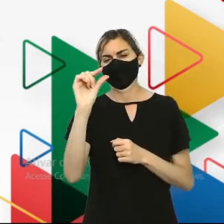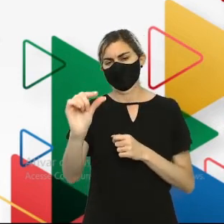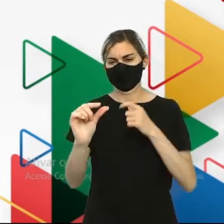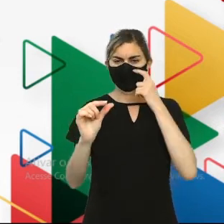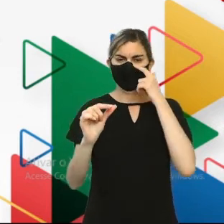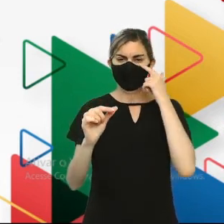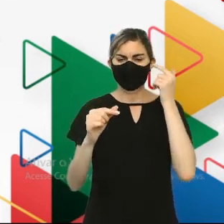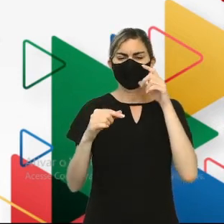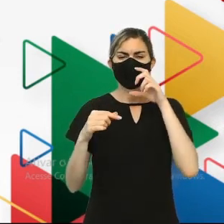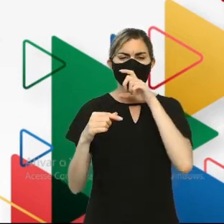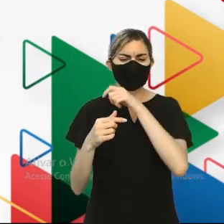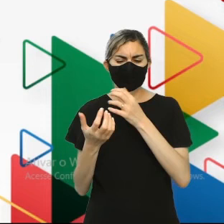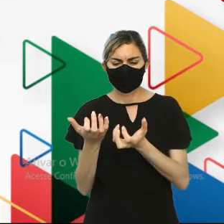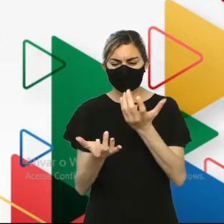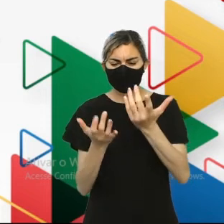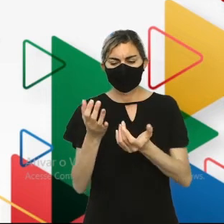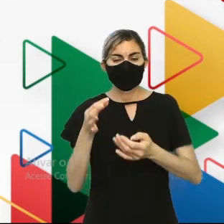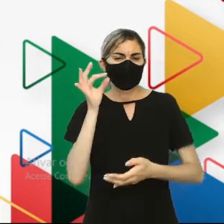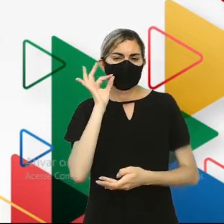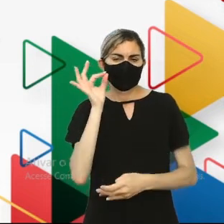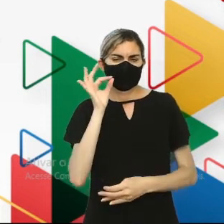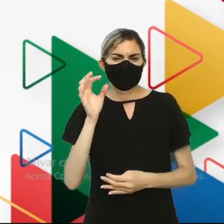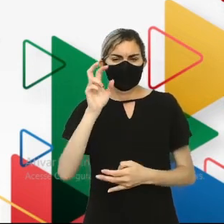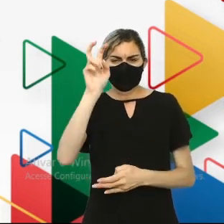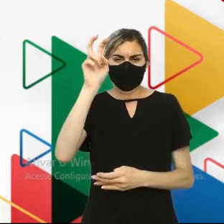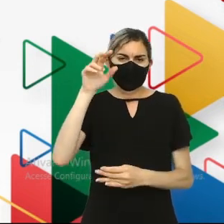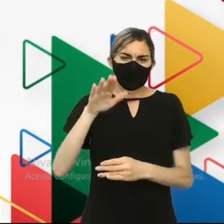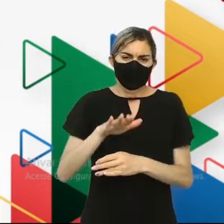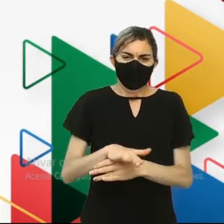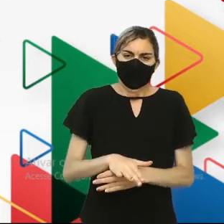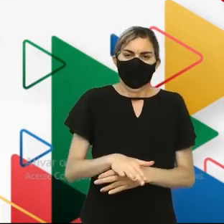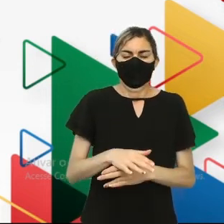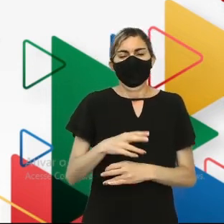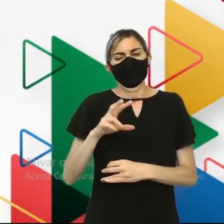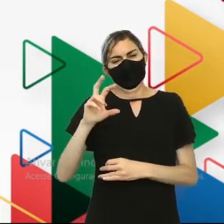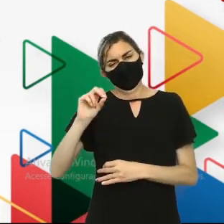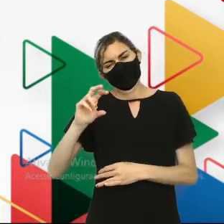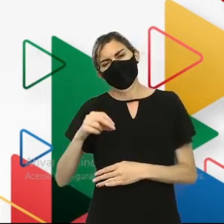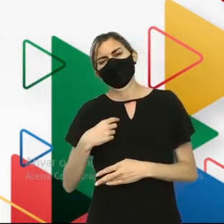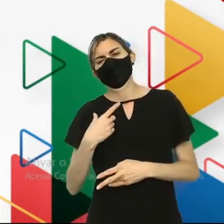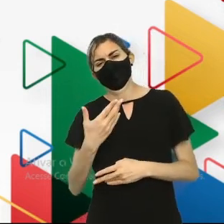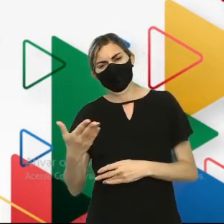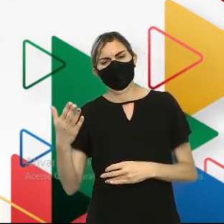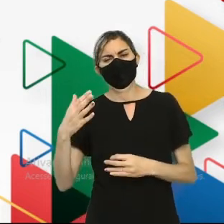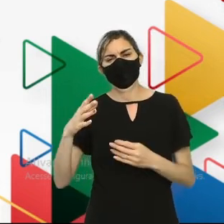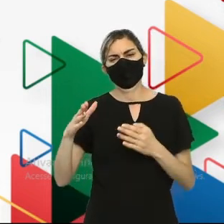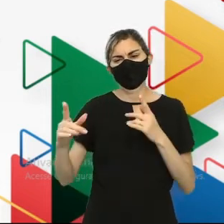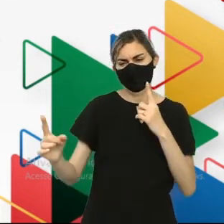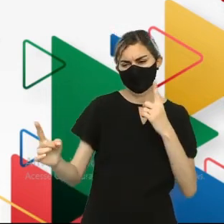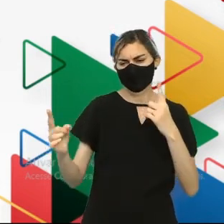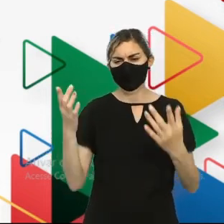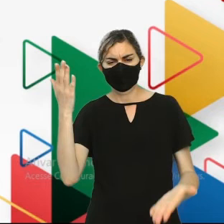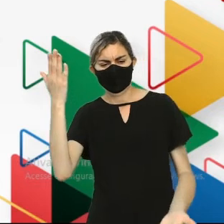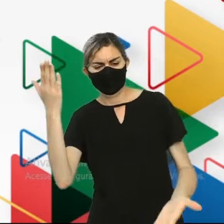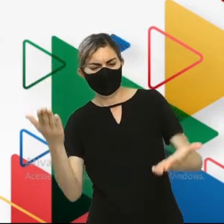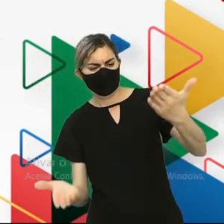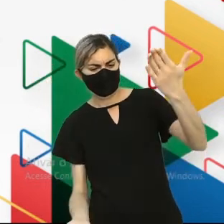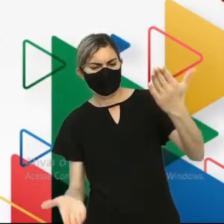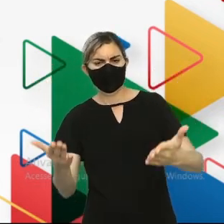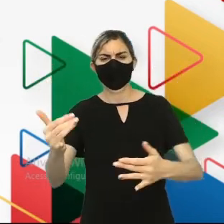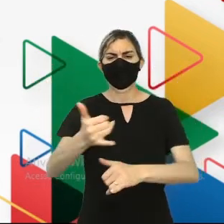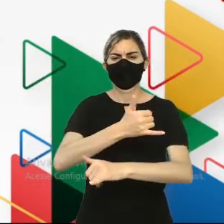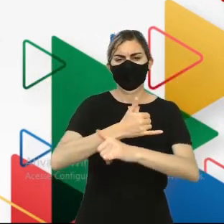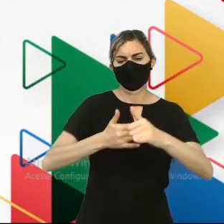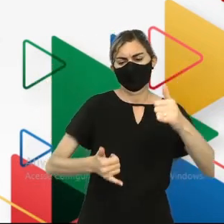água morna do chá das 5 de vovó. Então existia um balanço energético. Não tem